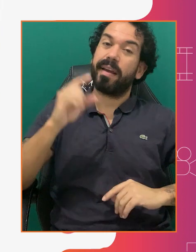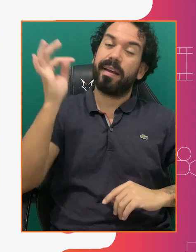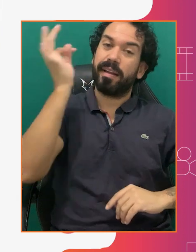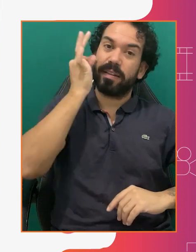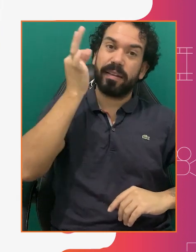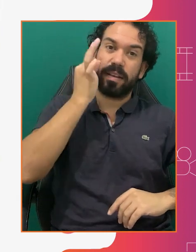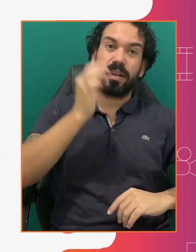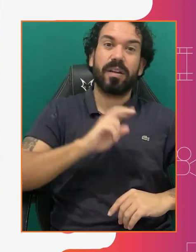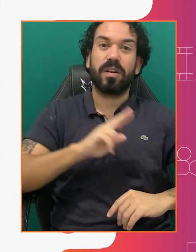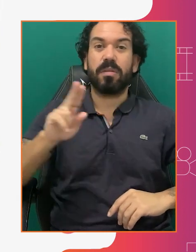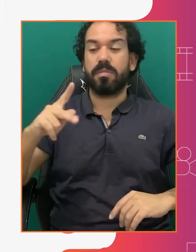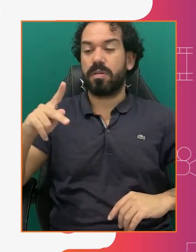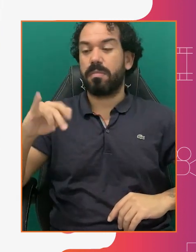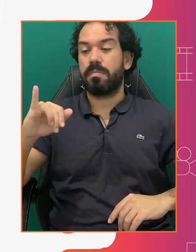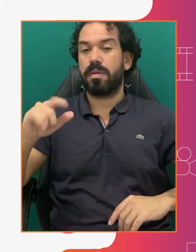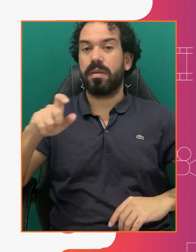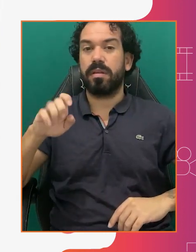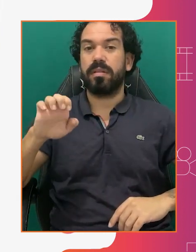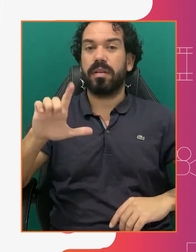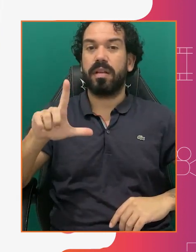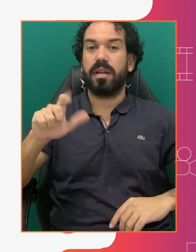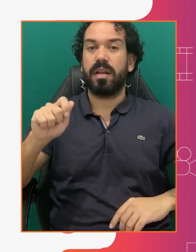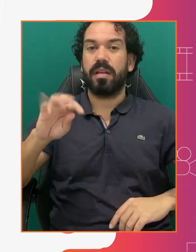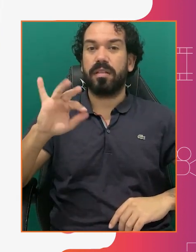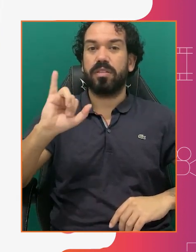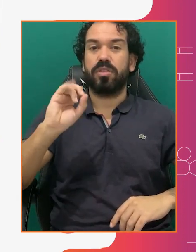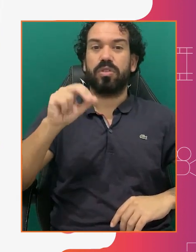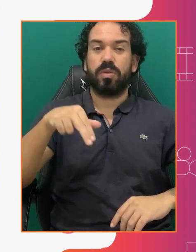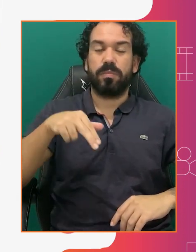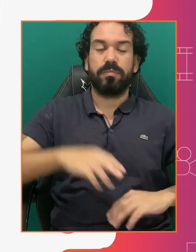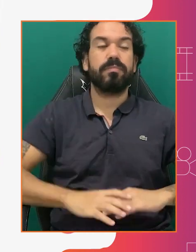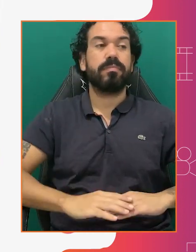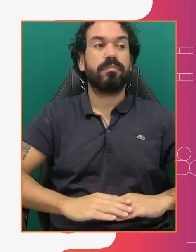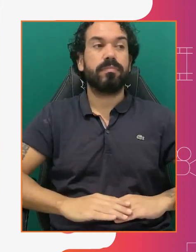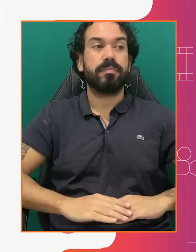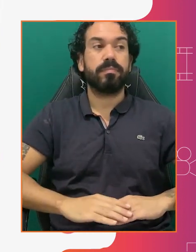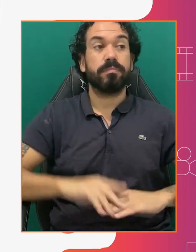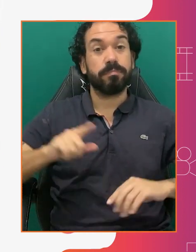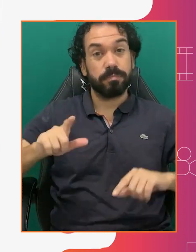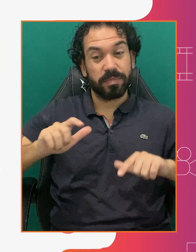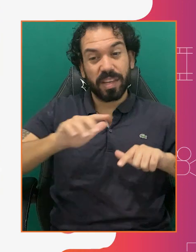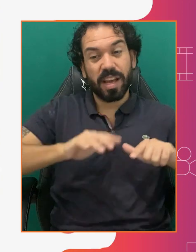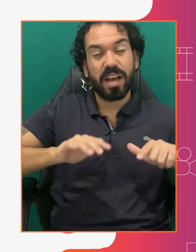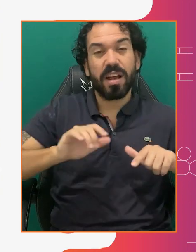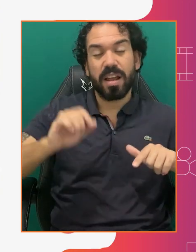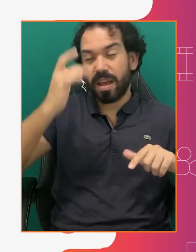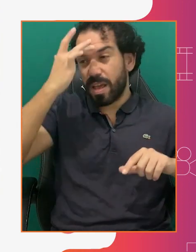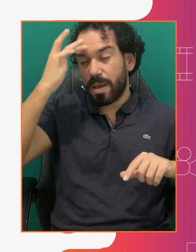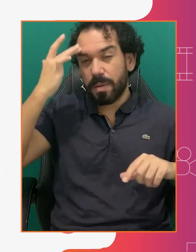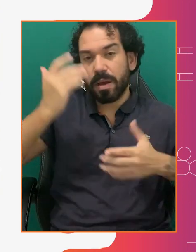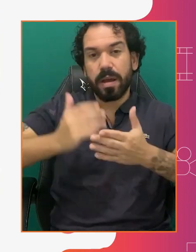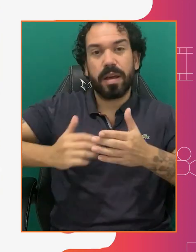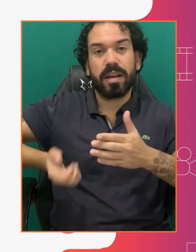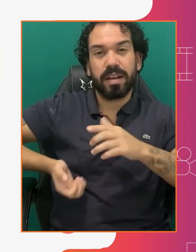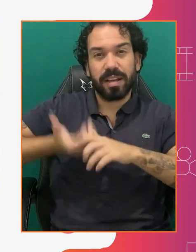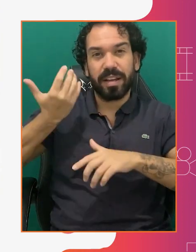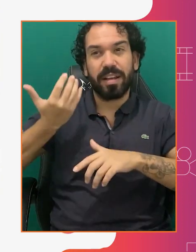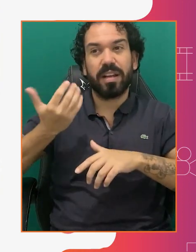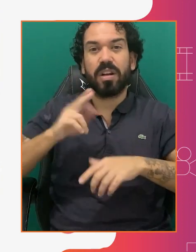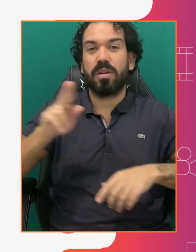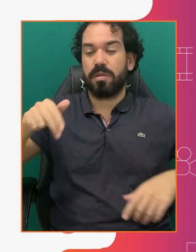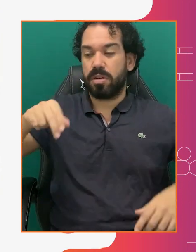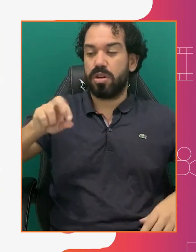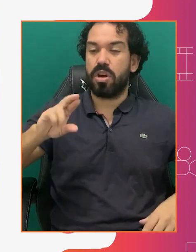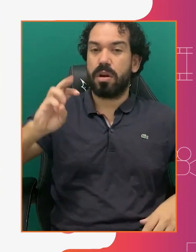da técnica conhecida como pixelation. Essa foi uma das áreas onde um dos pioneiros da animação,